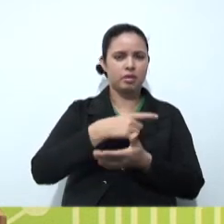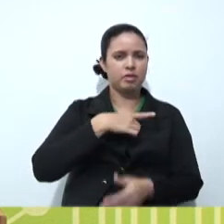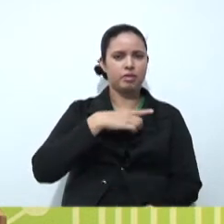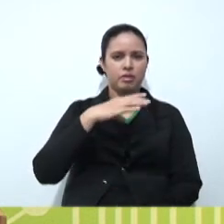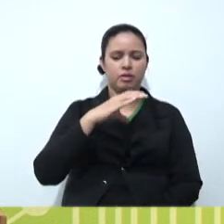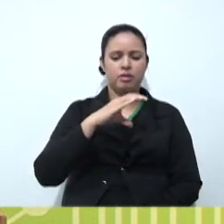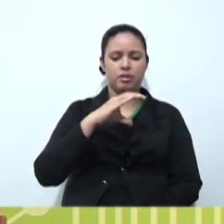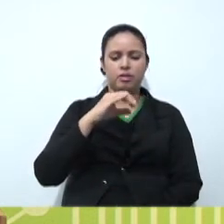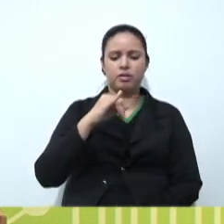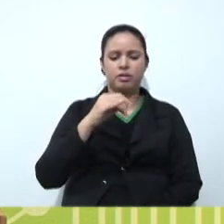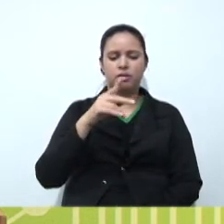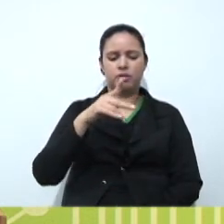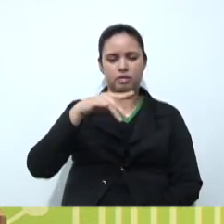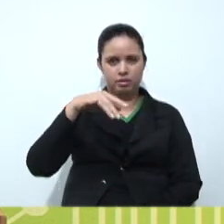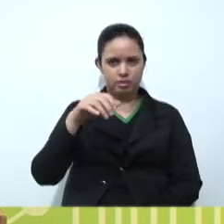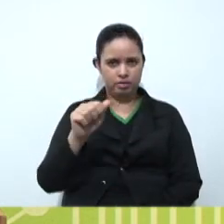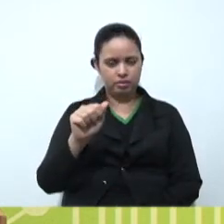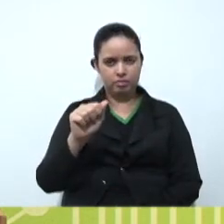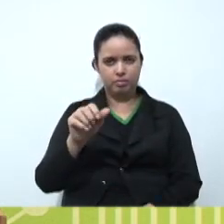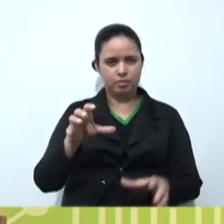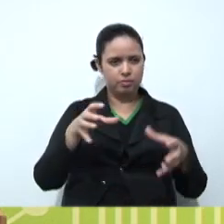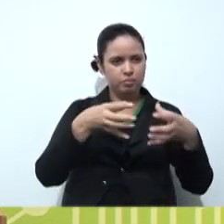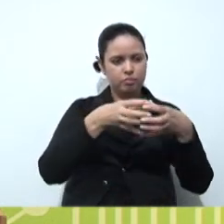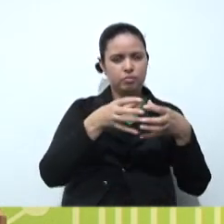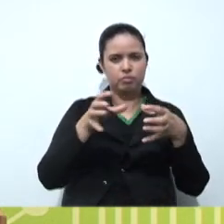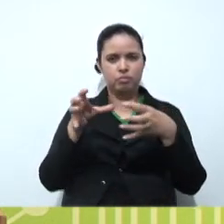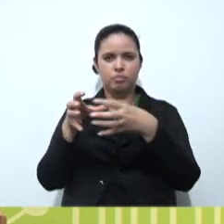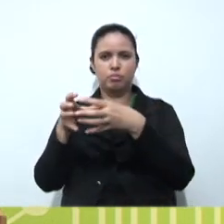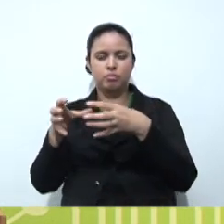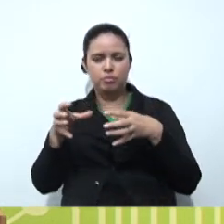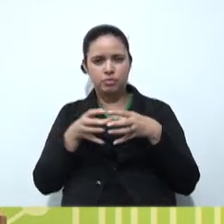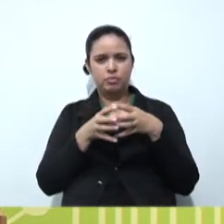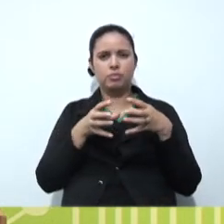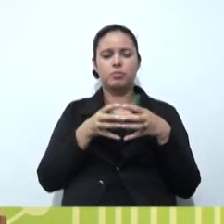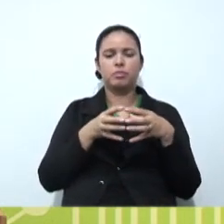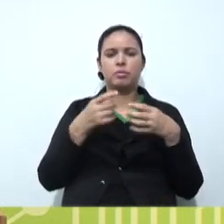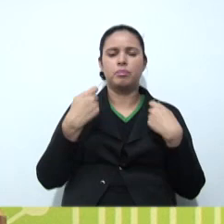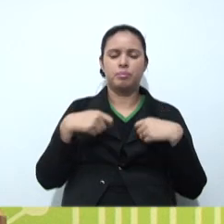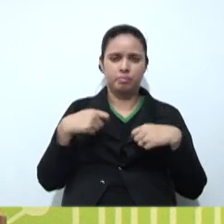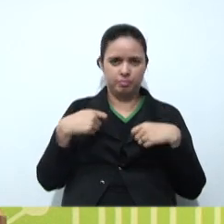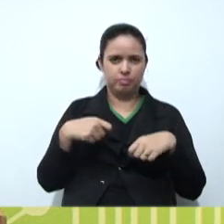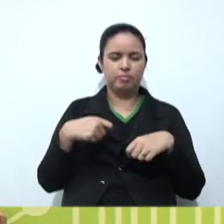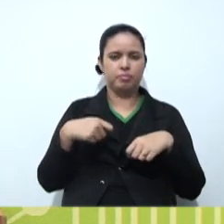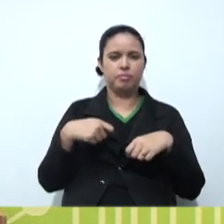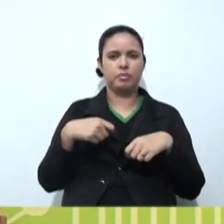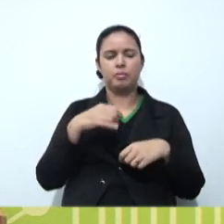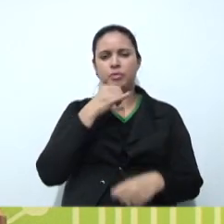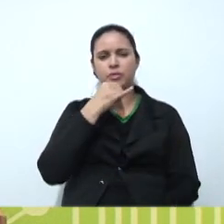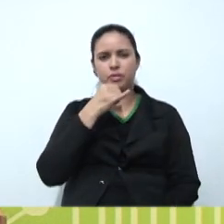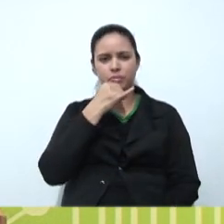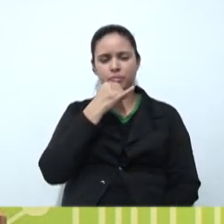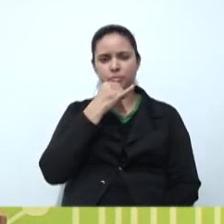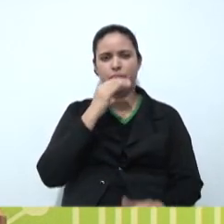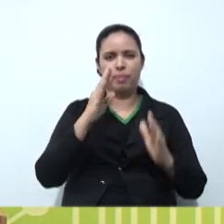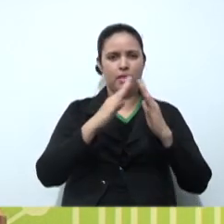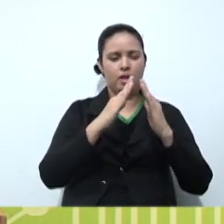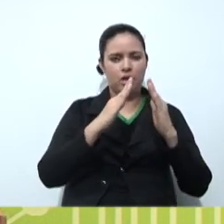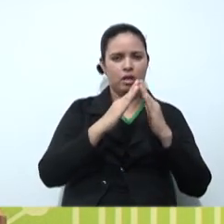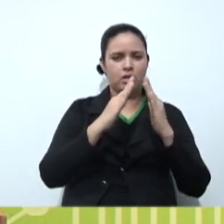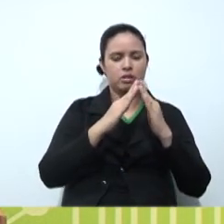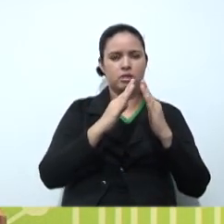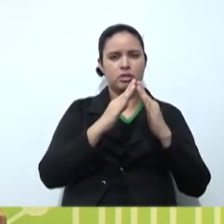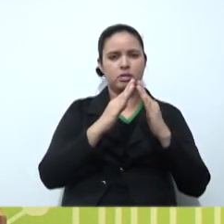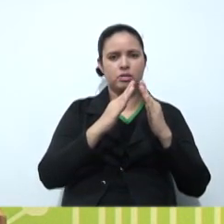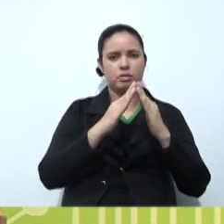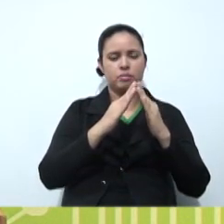cada grupo de pessoas está trabalhando em um ambiente diferente, com um determinado risco diferente. Imagina um açougue. Qual o risco lá? A